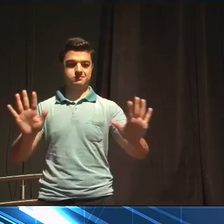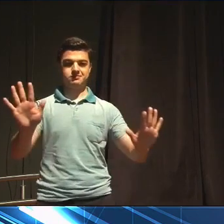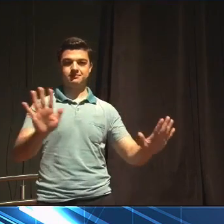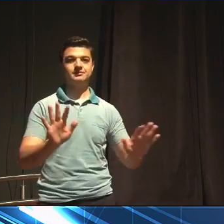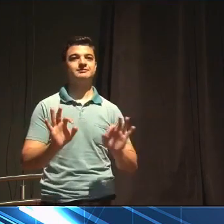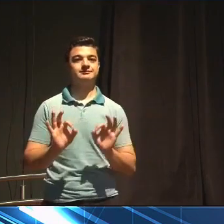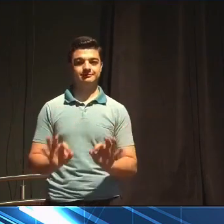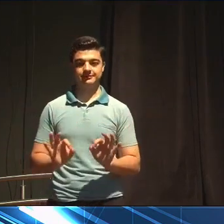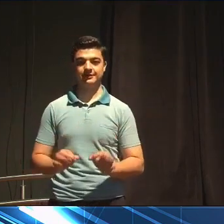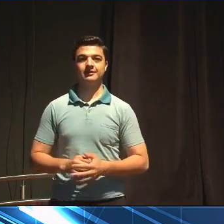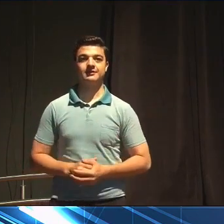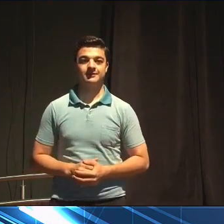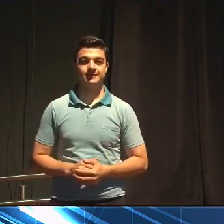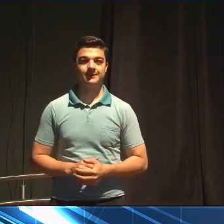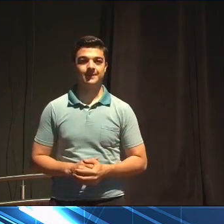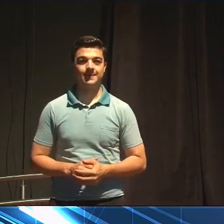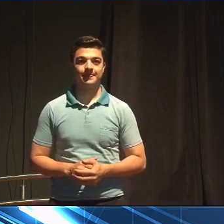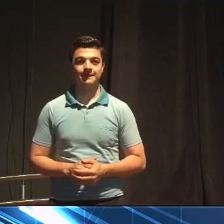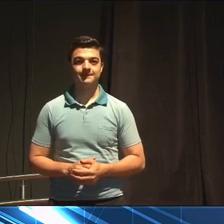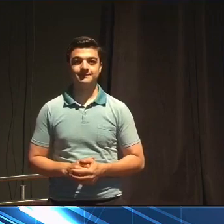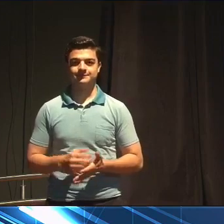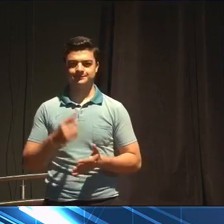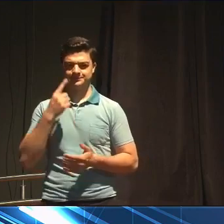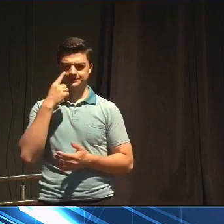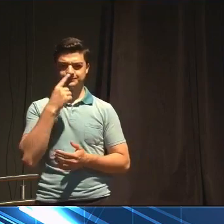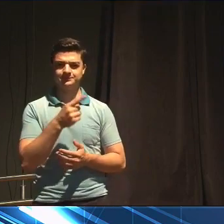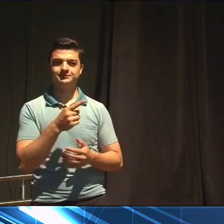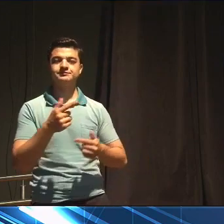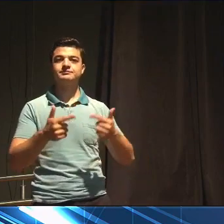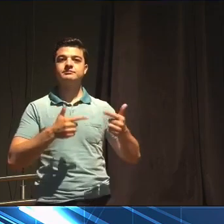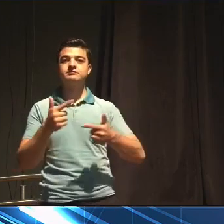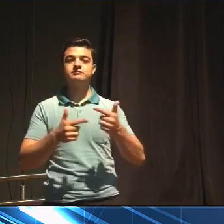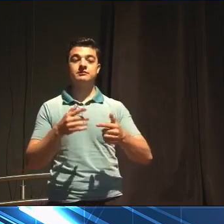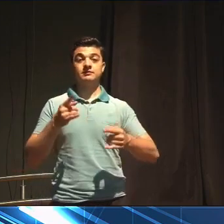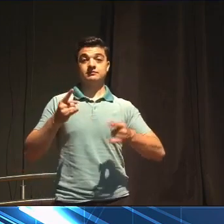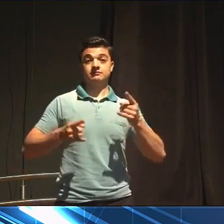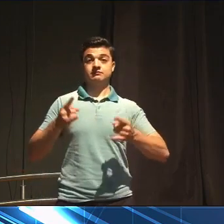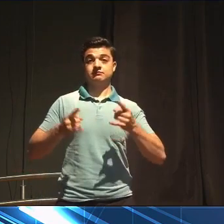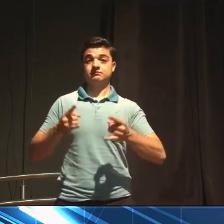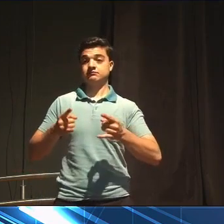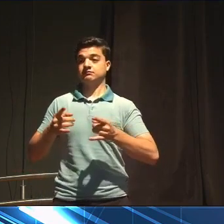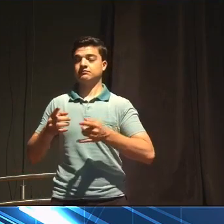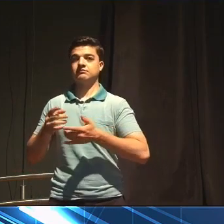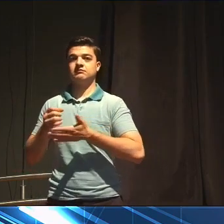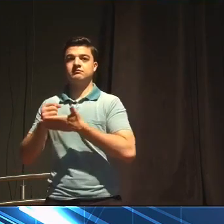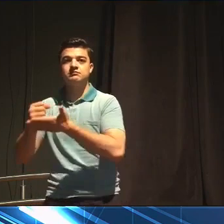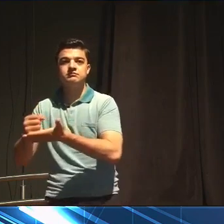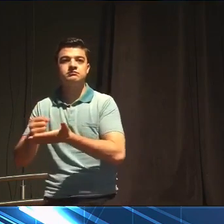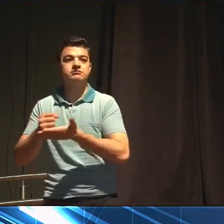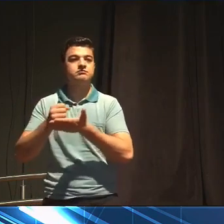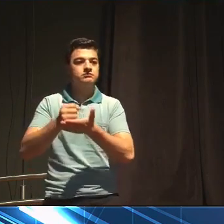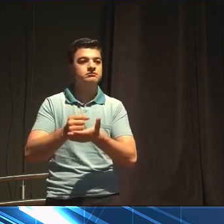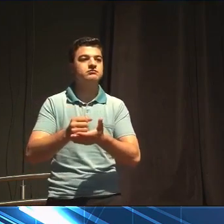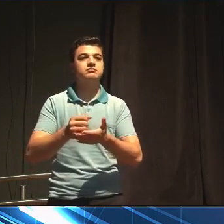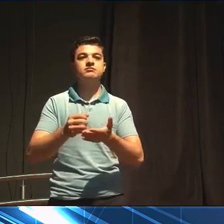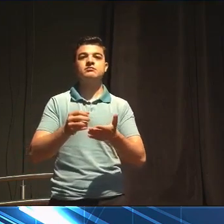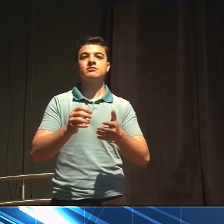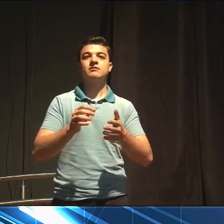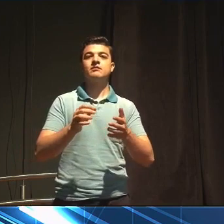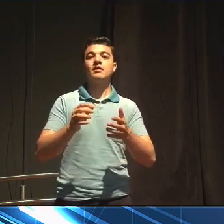fazer a distribuição, né, a implantação, de robôs, tanto de movimentação de mercadorias